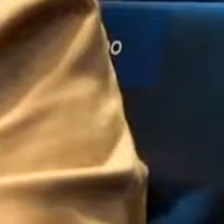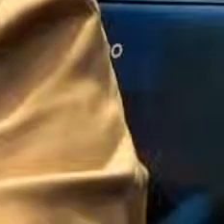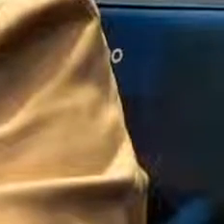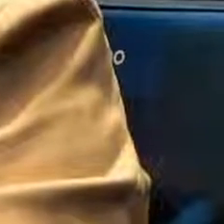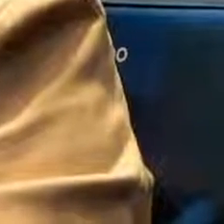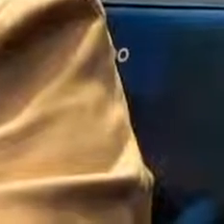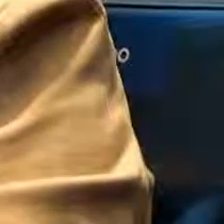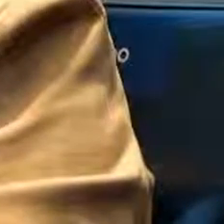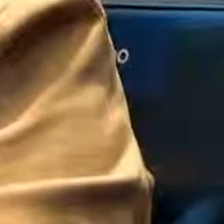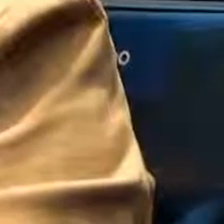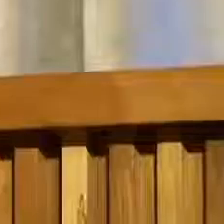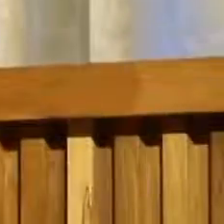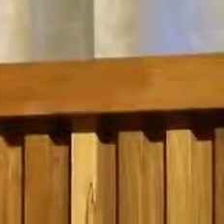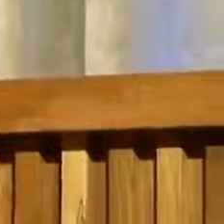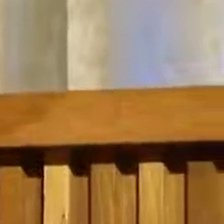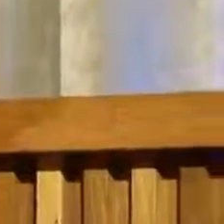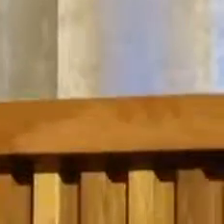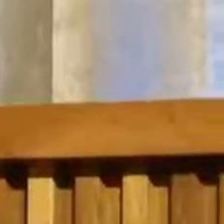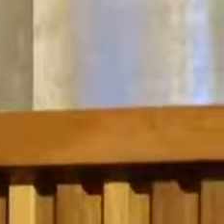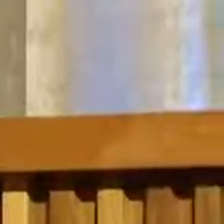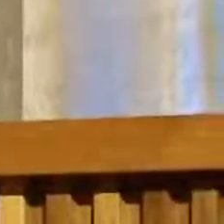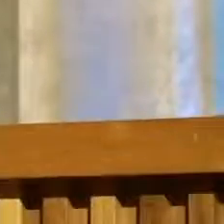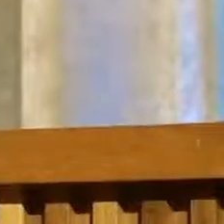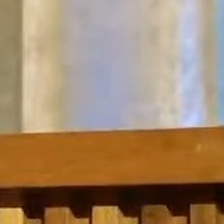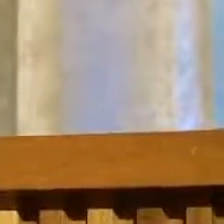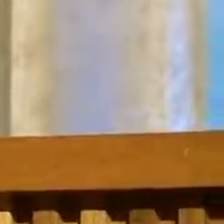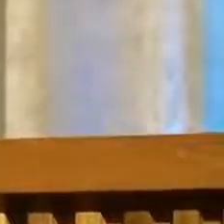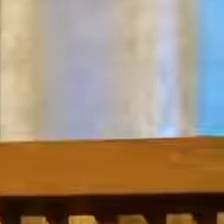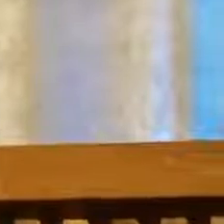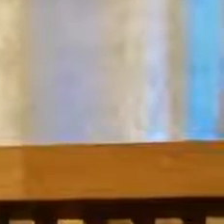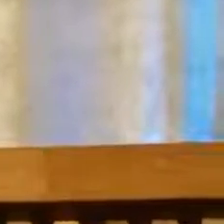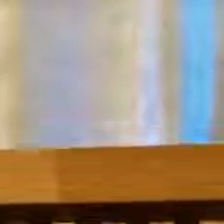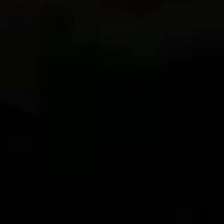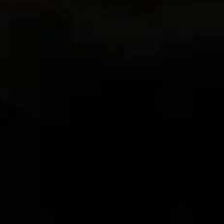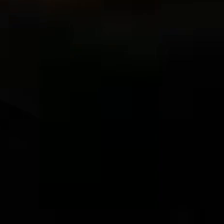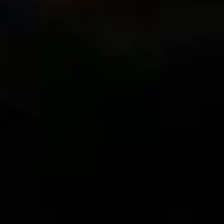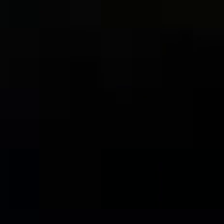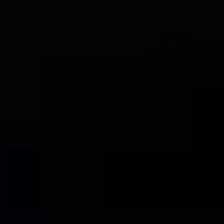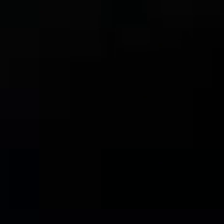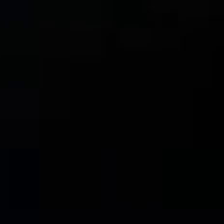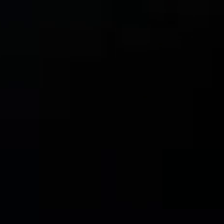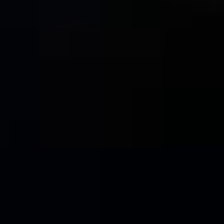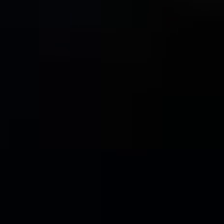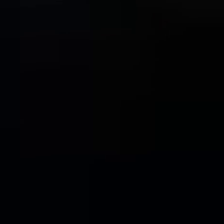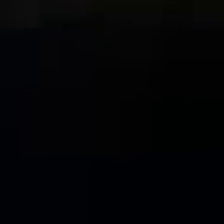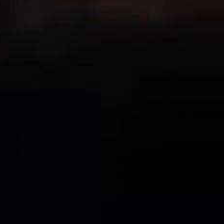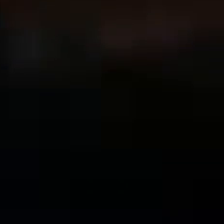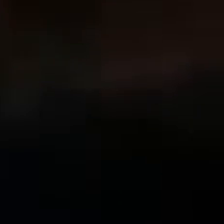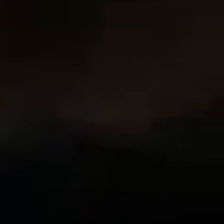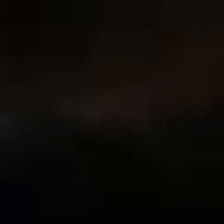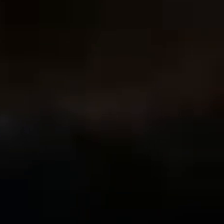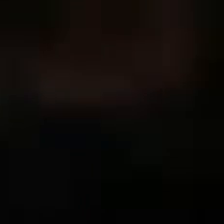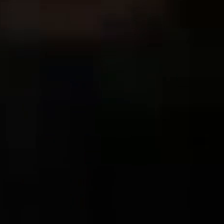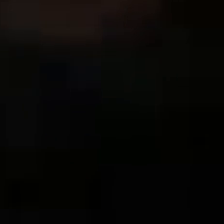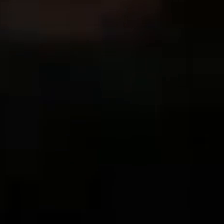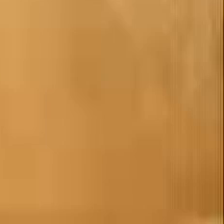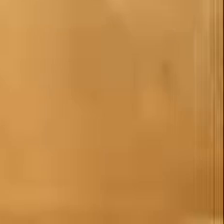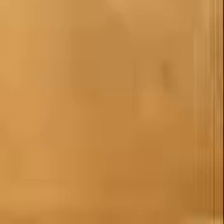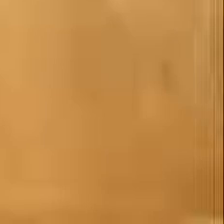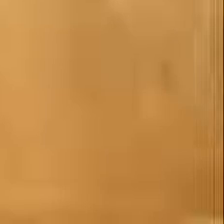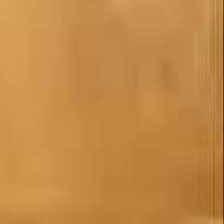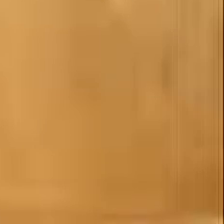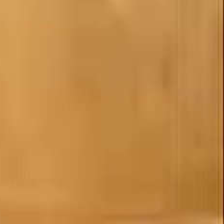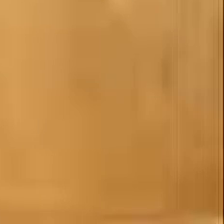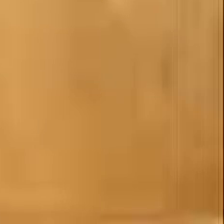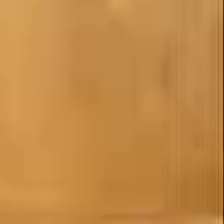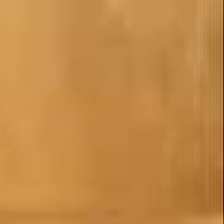trabalho só é desempenhado com boa capacitação, e é por isso que o CREA São Paulo está aqui oferecendo mais esse programa para vocês. O país precisa